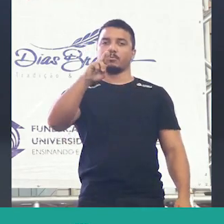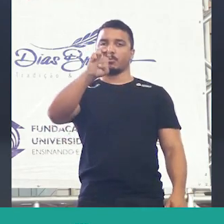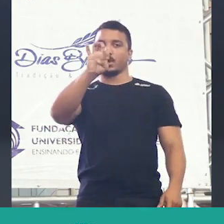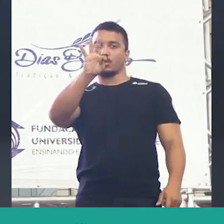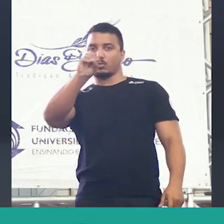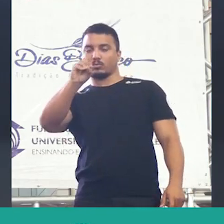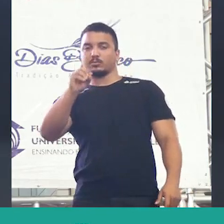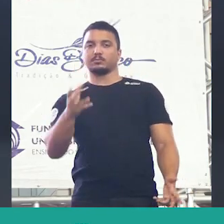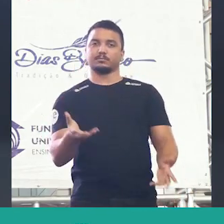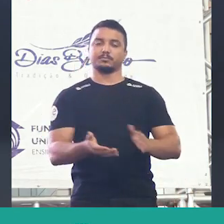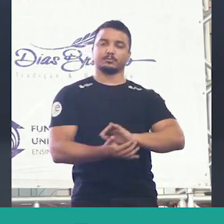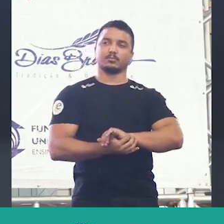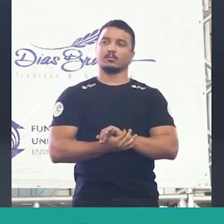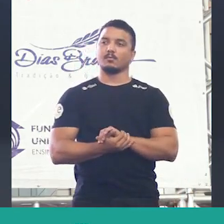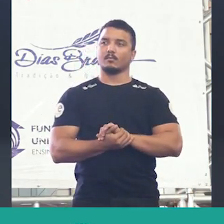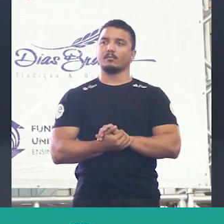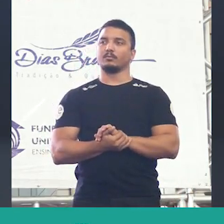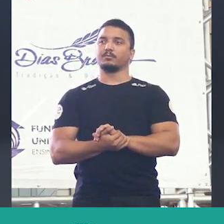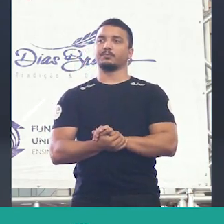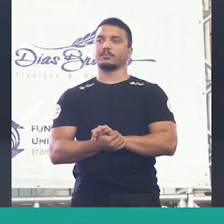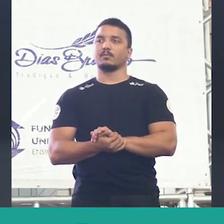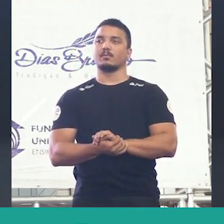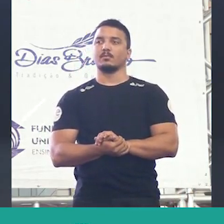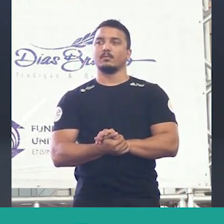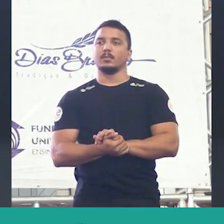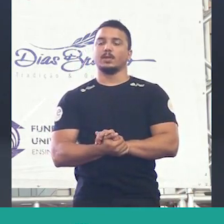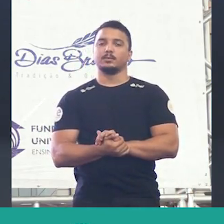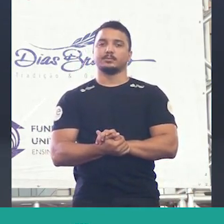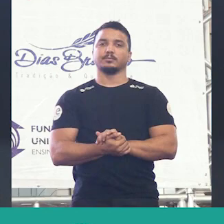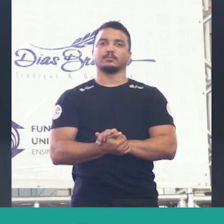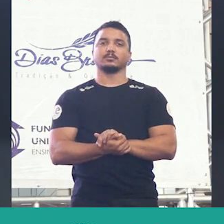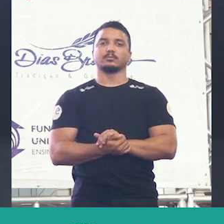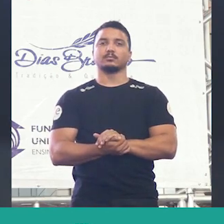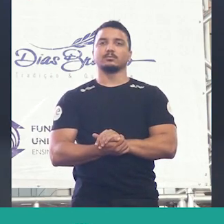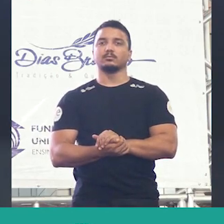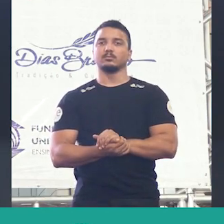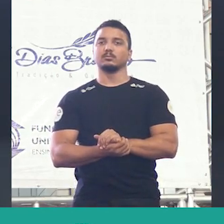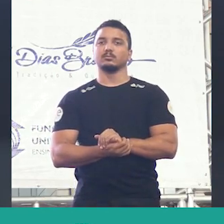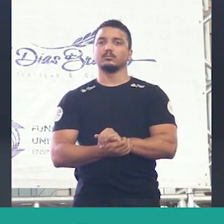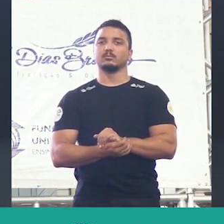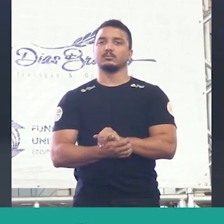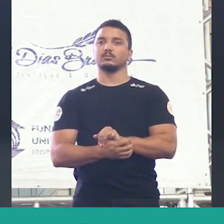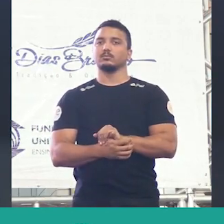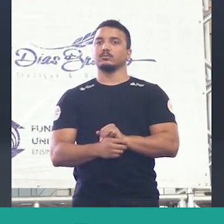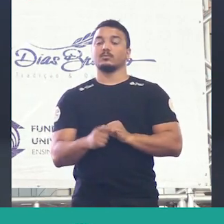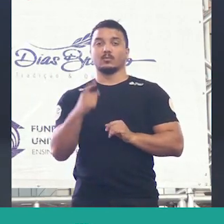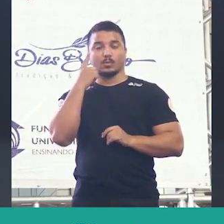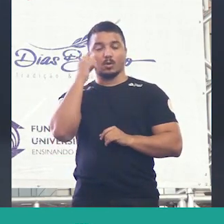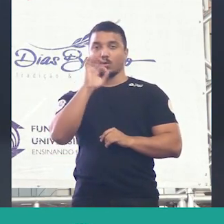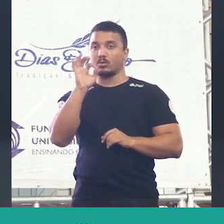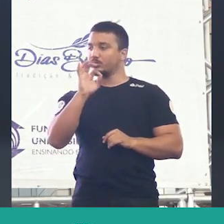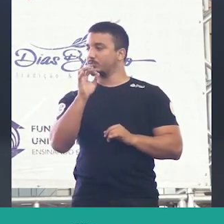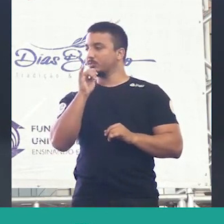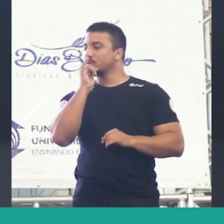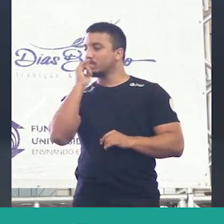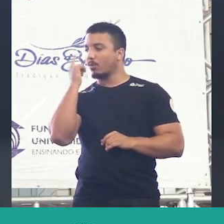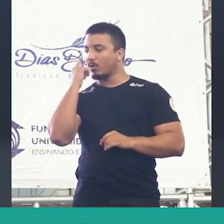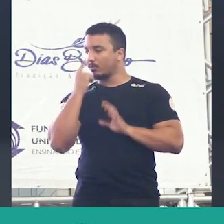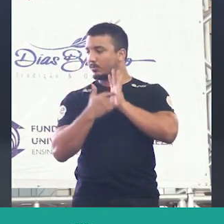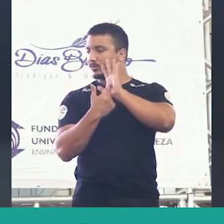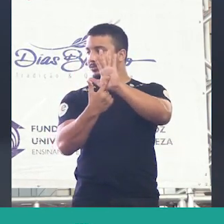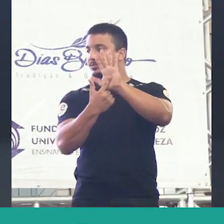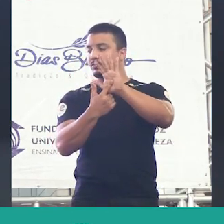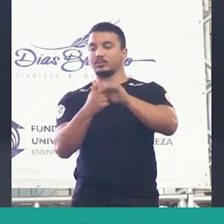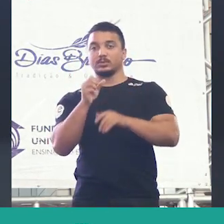preto. Vocês estão me entendendo ou não? Estão me entendendo? Aqui está ótimo exemplo. Ó,